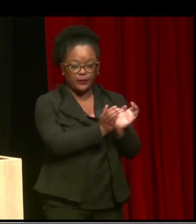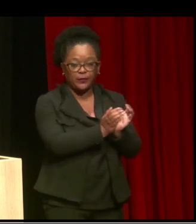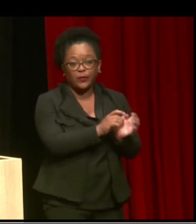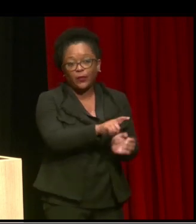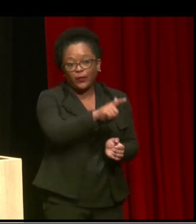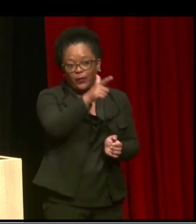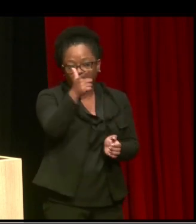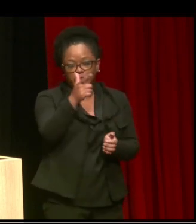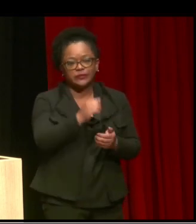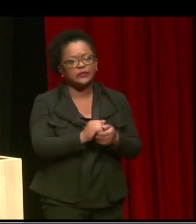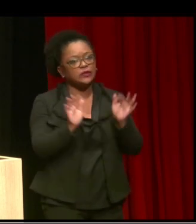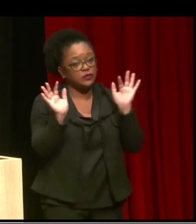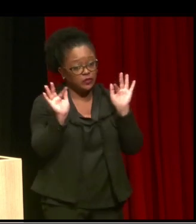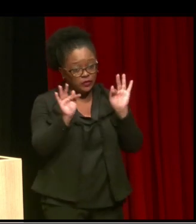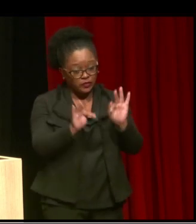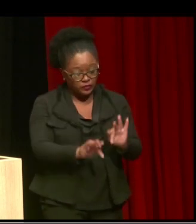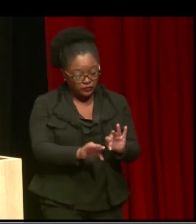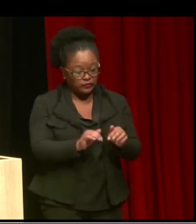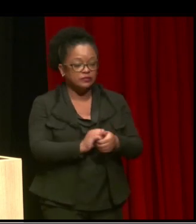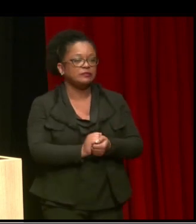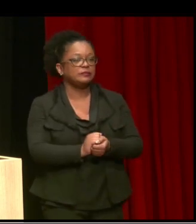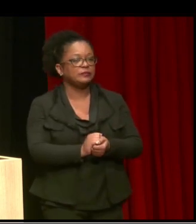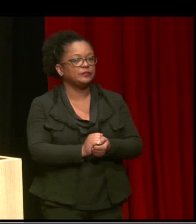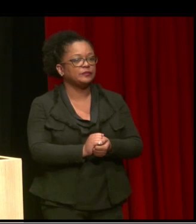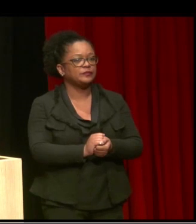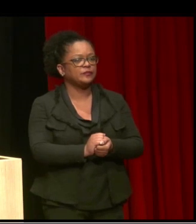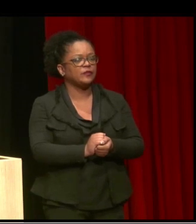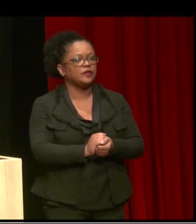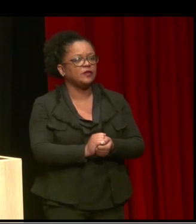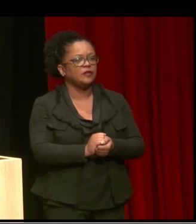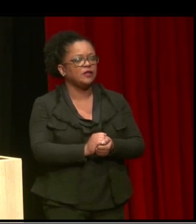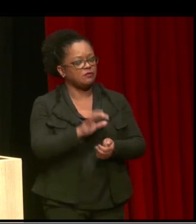Quando eles terminaram, iam lá receber o pagamento.